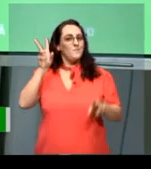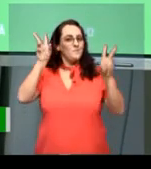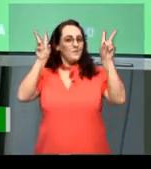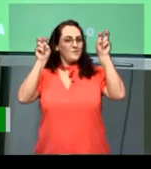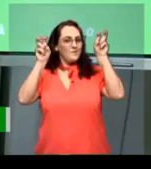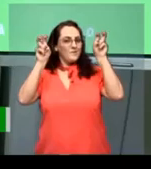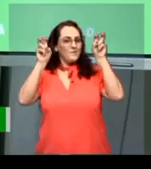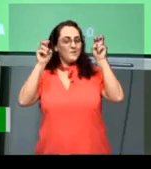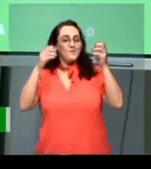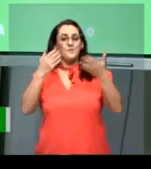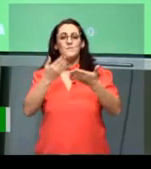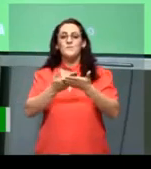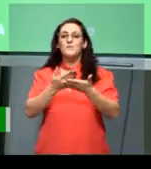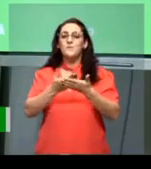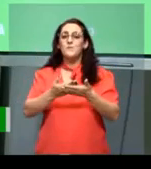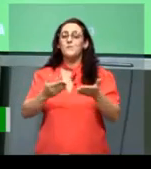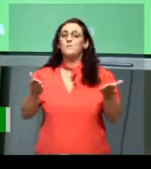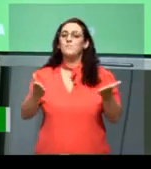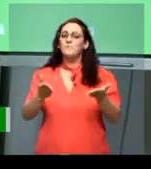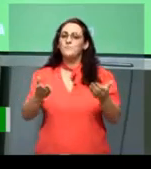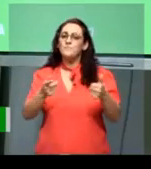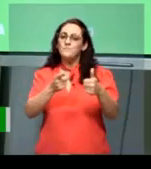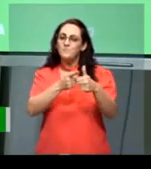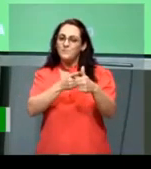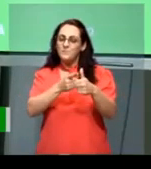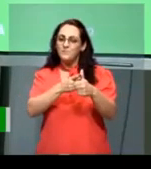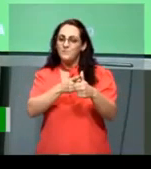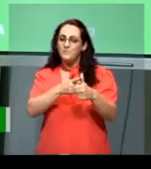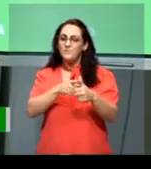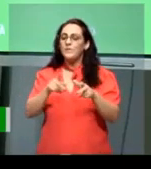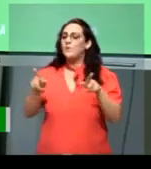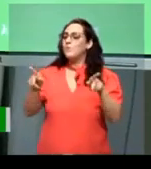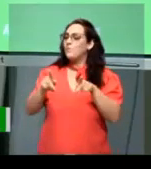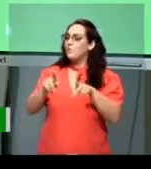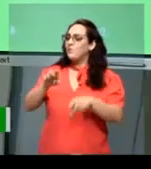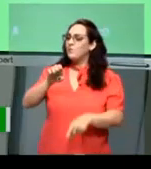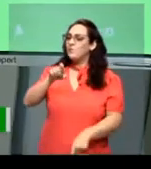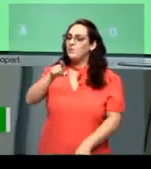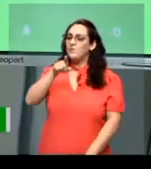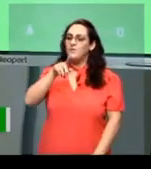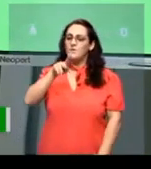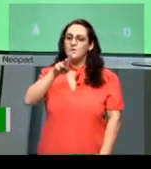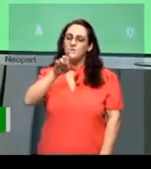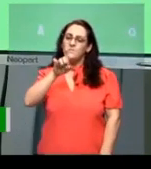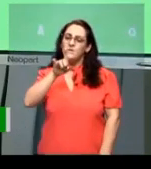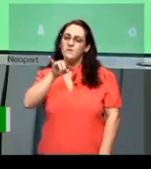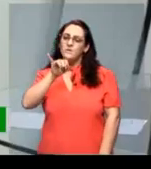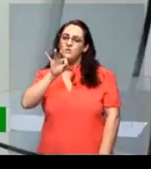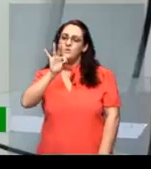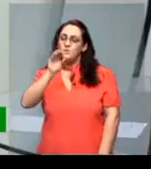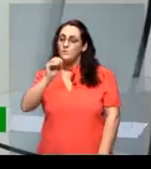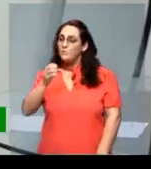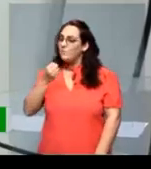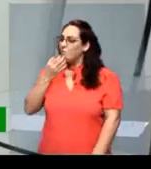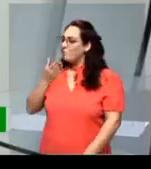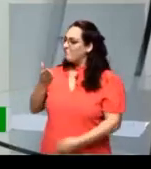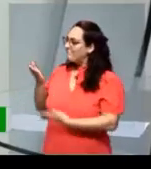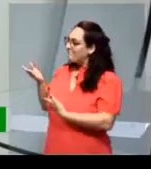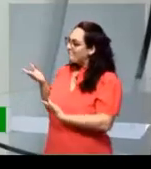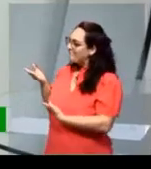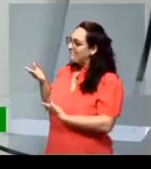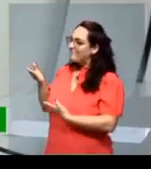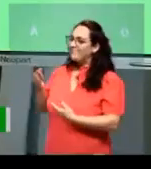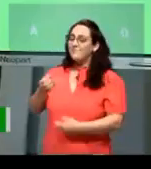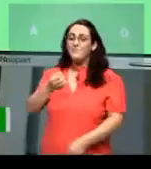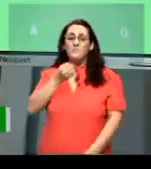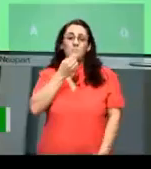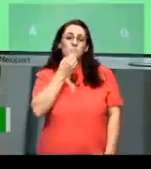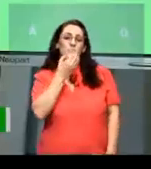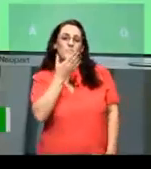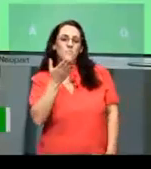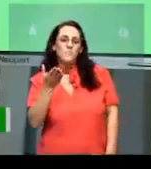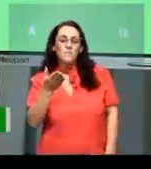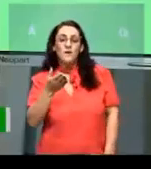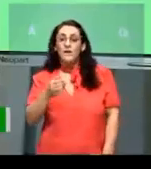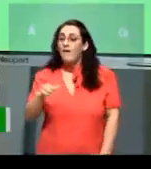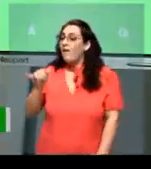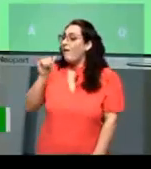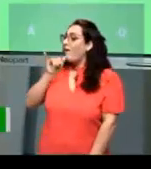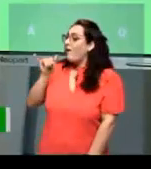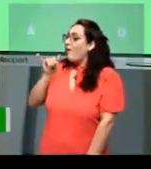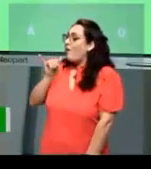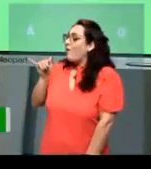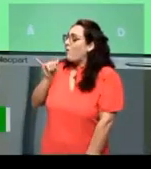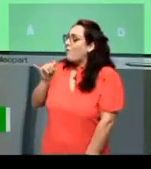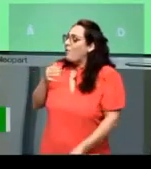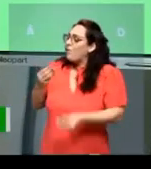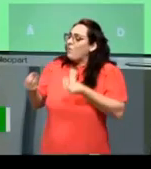Nós vamos começar com o professor Expedito. Tudo bem, professor? Tudo bem, Cláudio? Bom dia. Bom dia. Conta para nós,